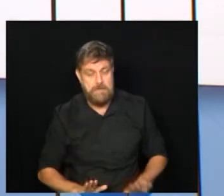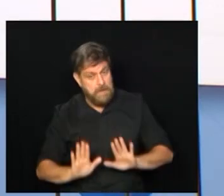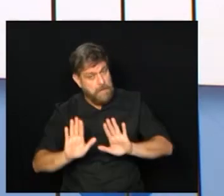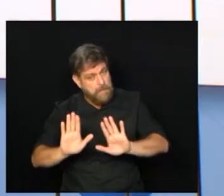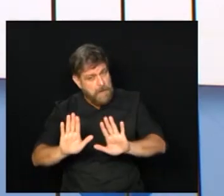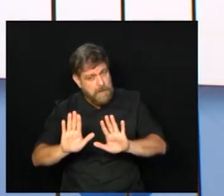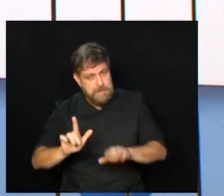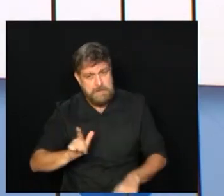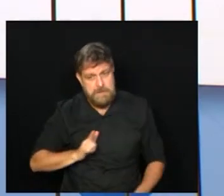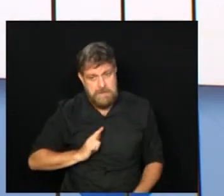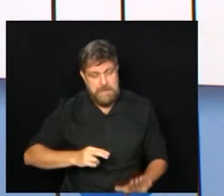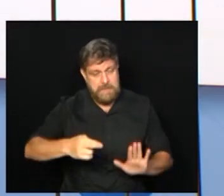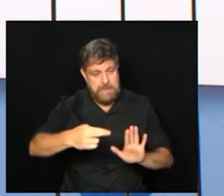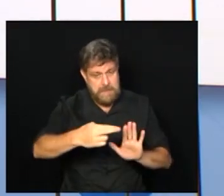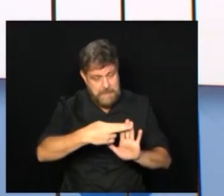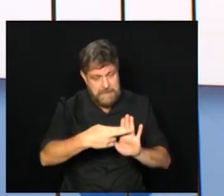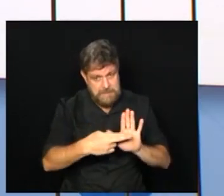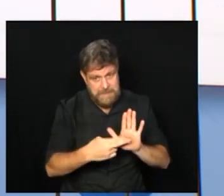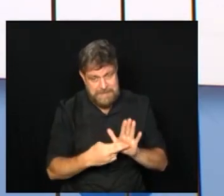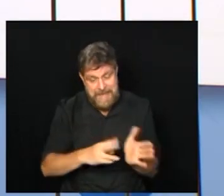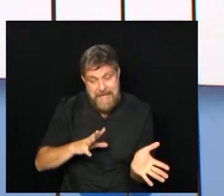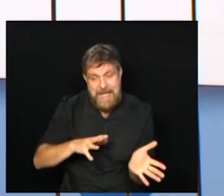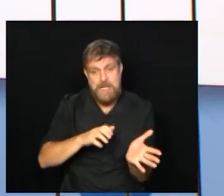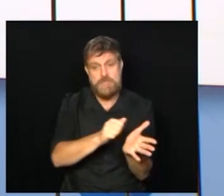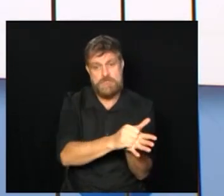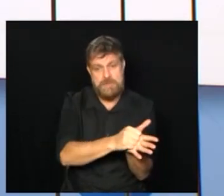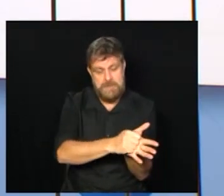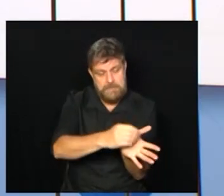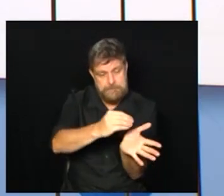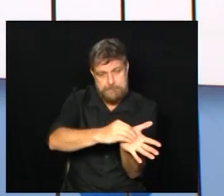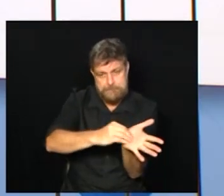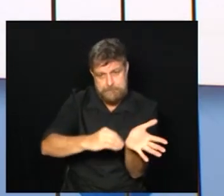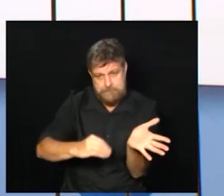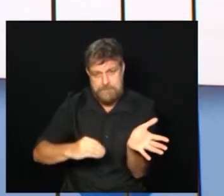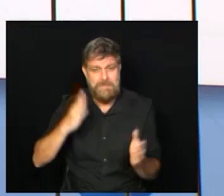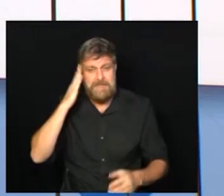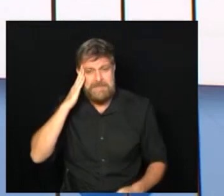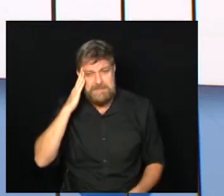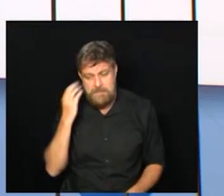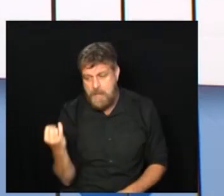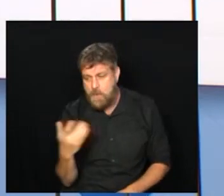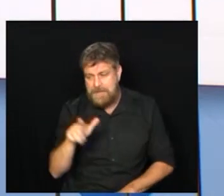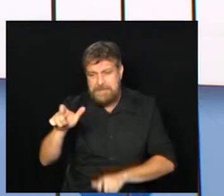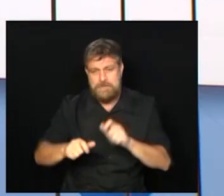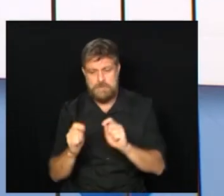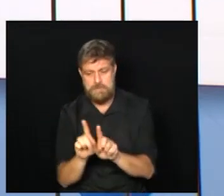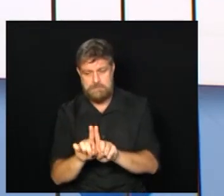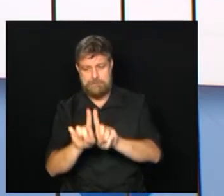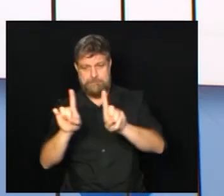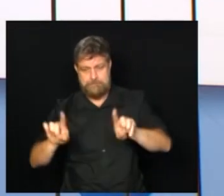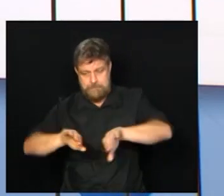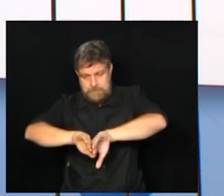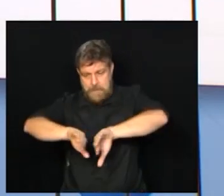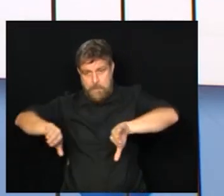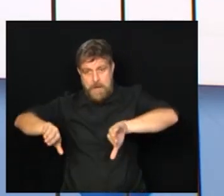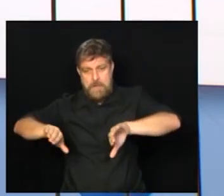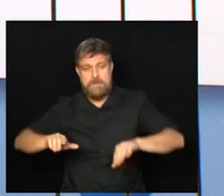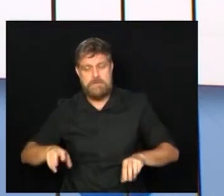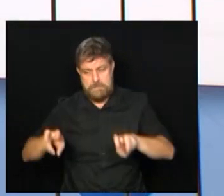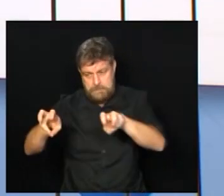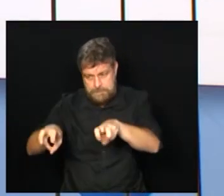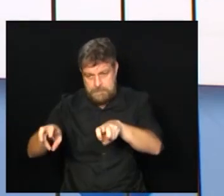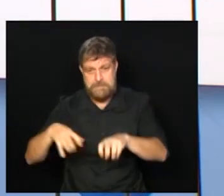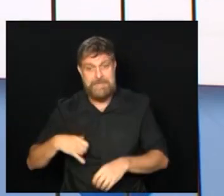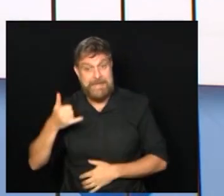porém, respeitados os limites de agendamento em função de distanciamento e tudo mais. Olha, a gente tem a